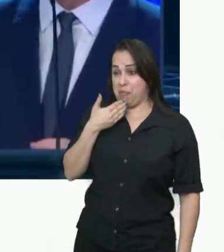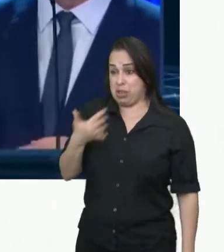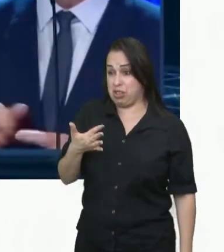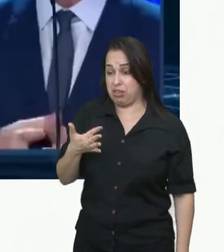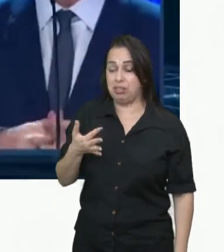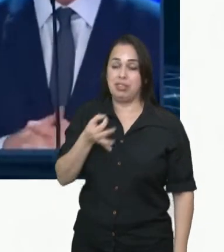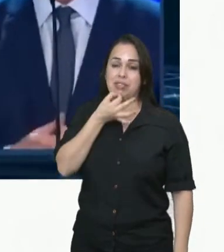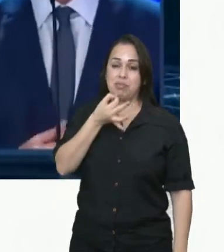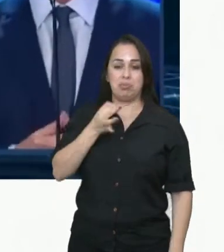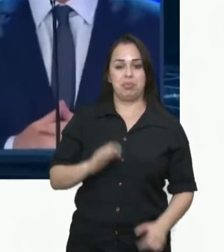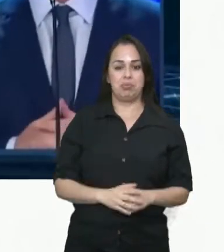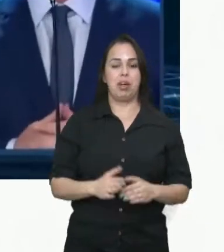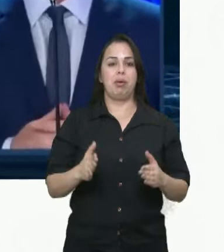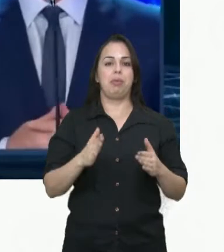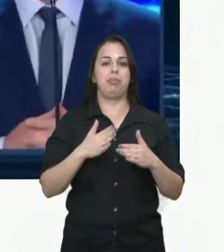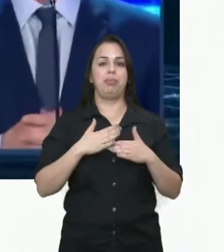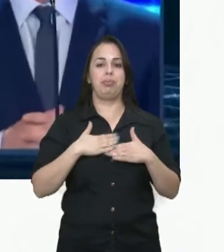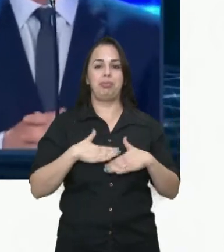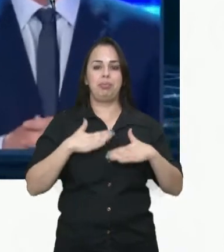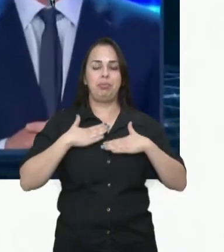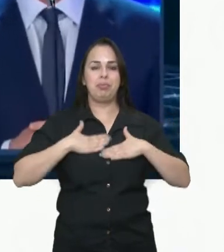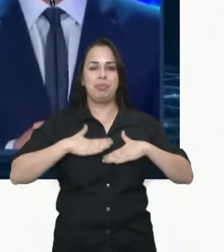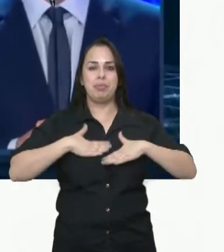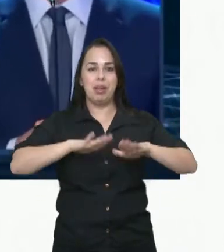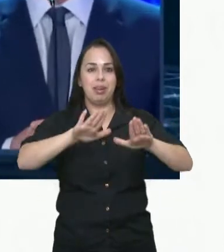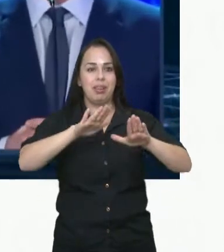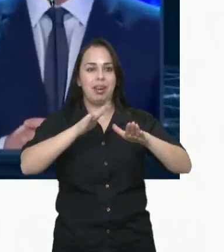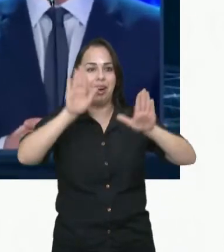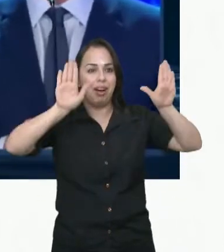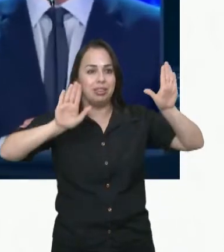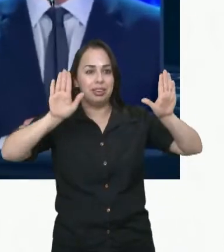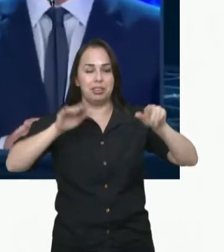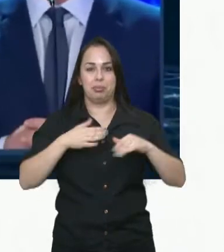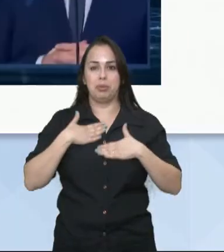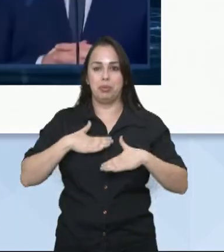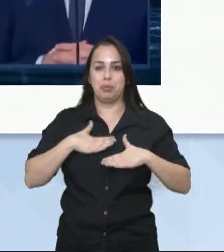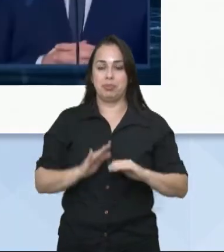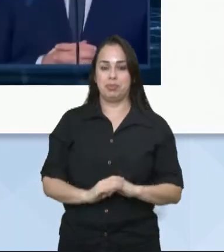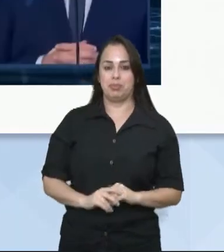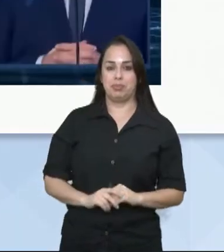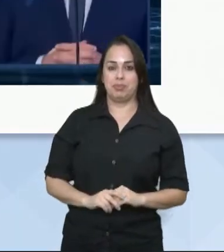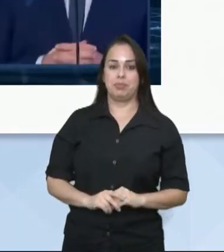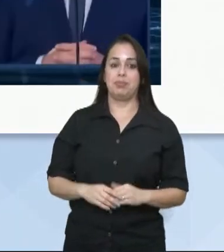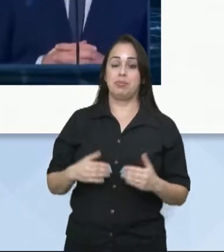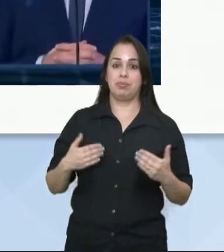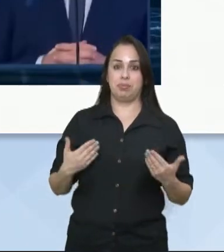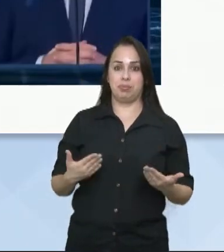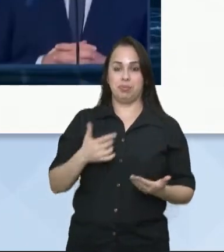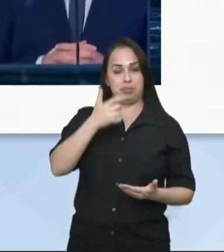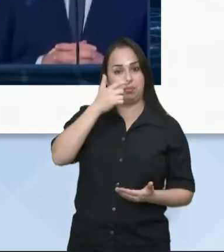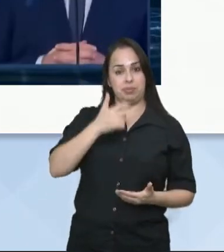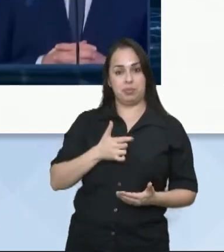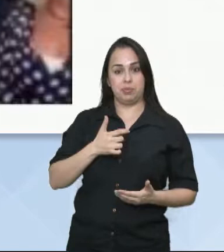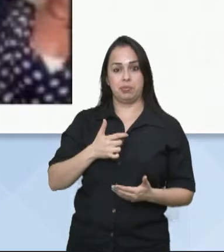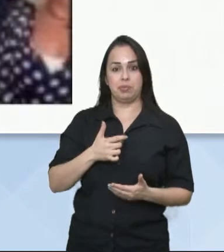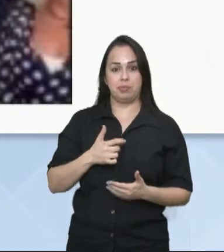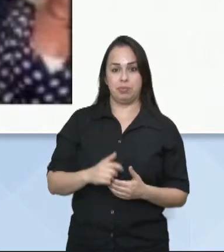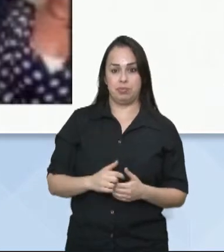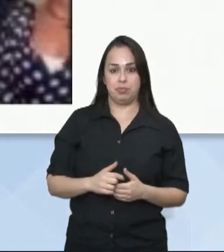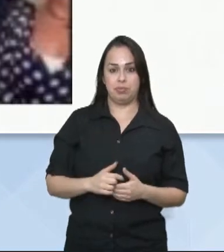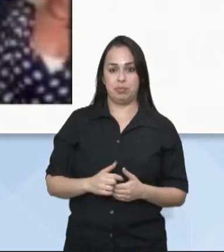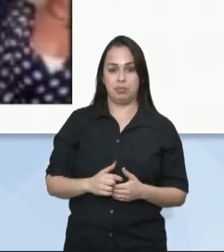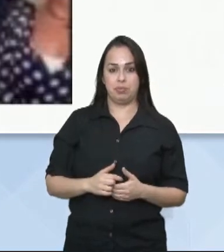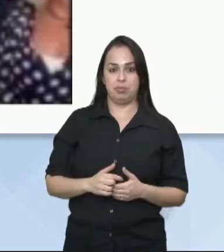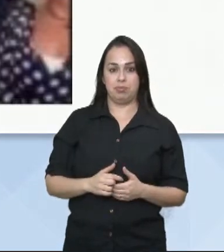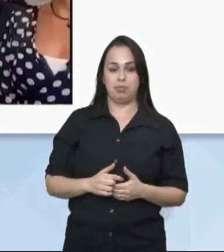já está apelando. Por favor, candidatos, por favor. Já está apelando. Ciro. Por favor. Bom, eu tenho